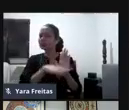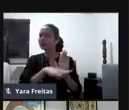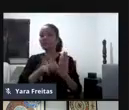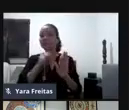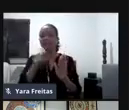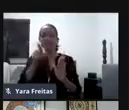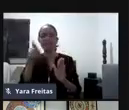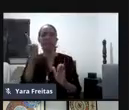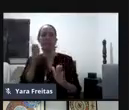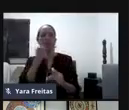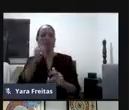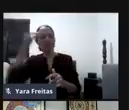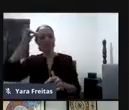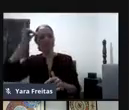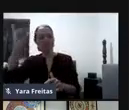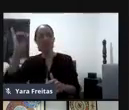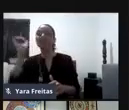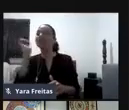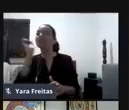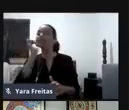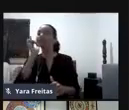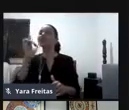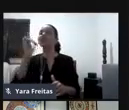avanço. E